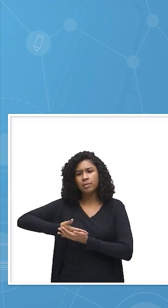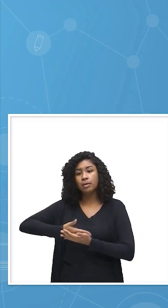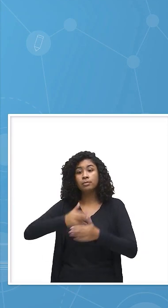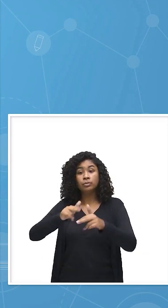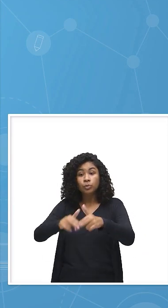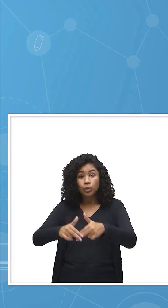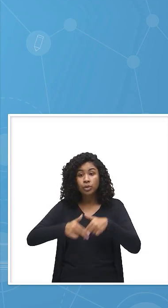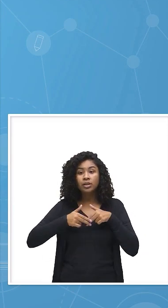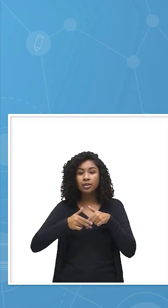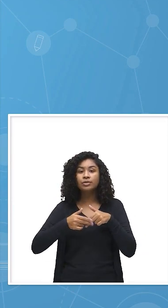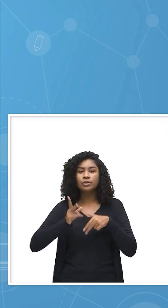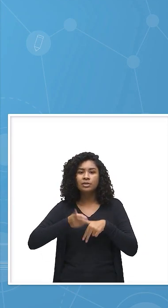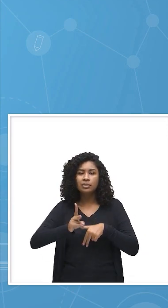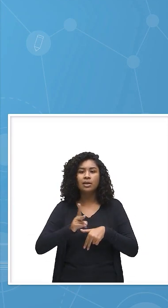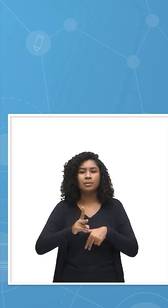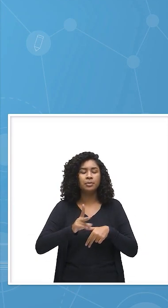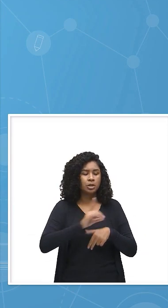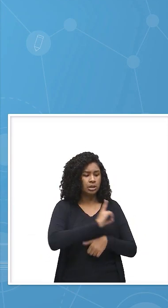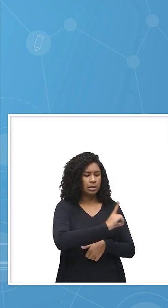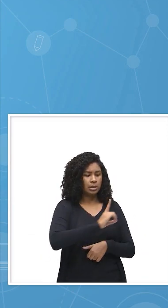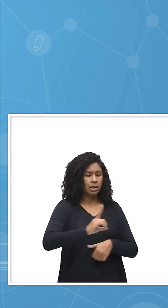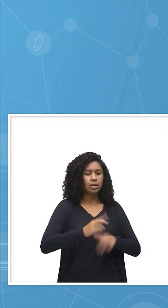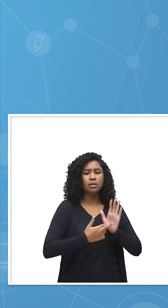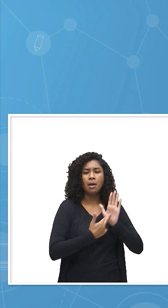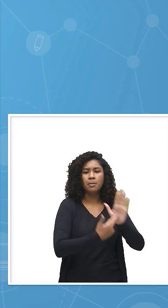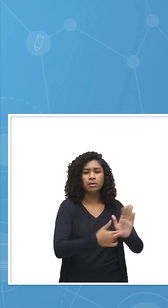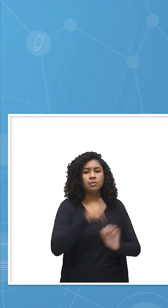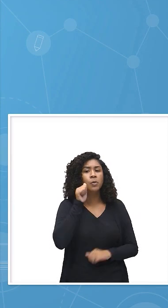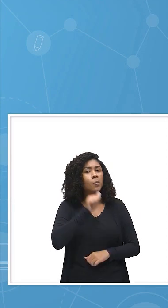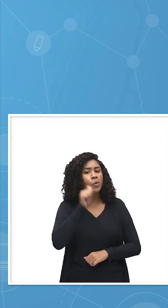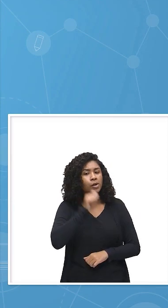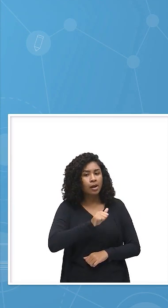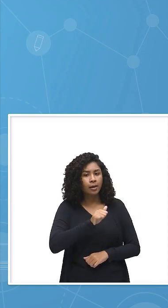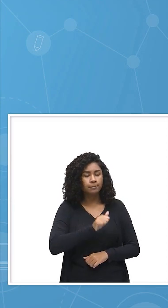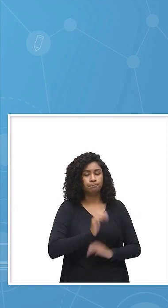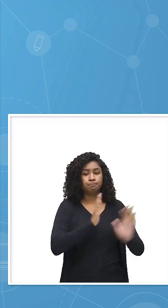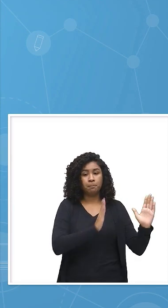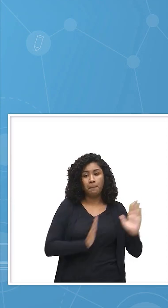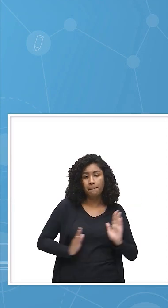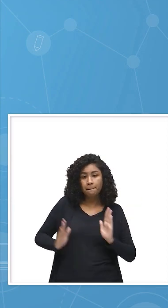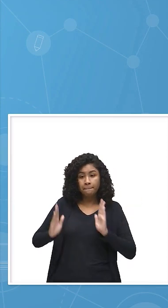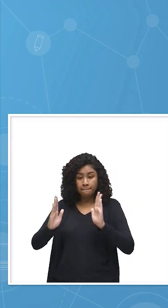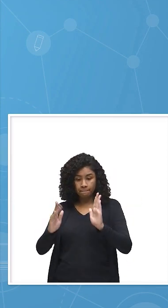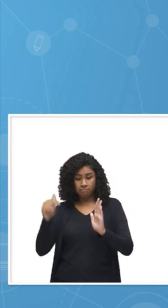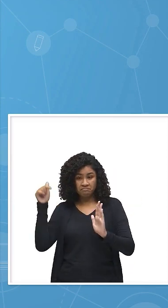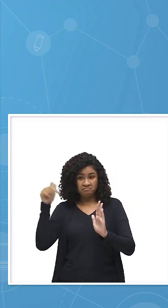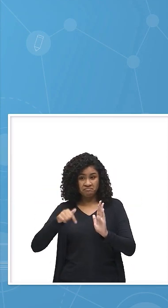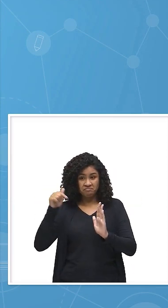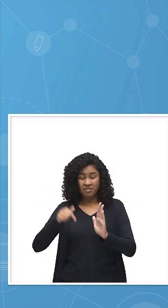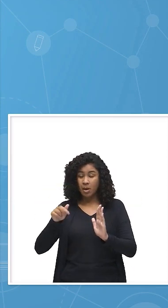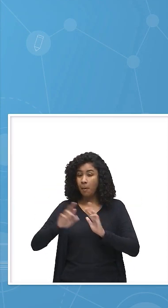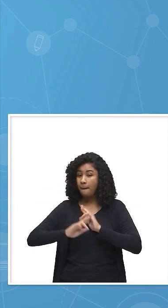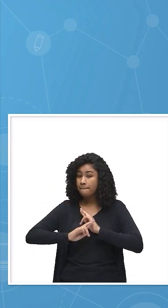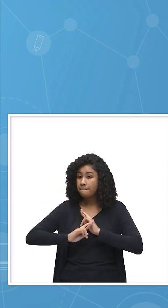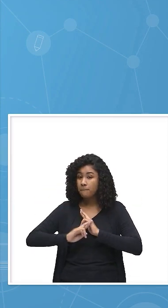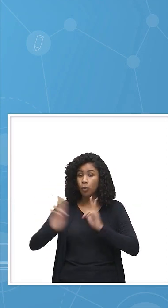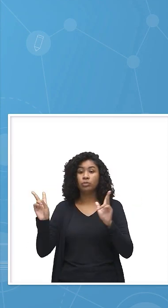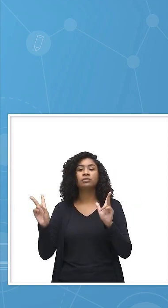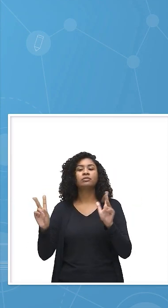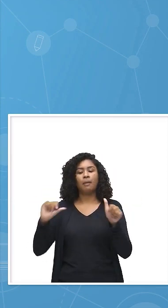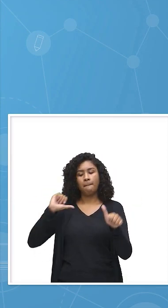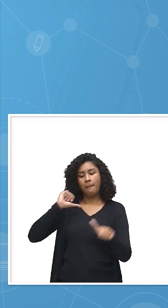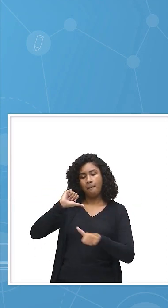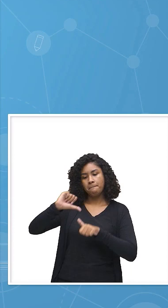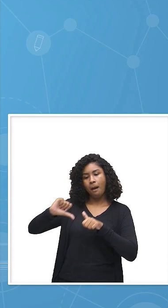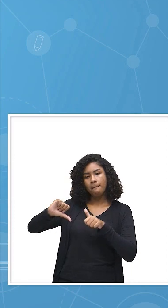forma feminina. Aqui no Neolítico, né, a gente já vai ver uma mudança. Essas divindades aí vão começando a